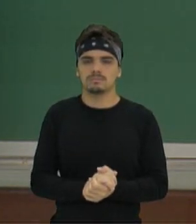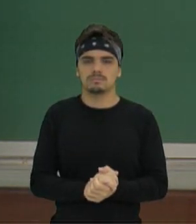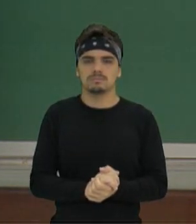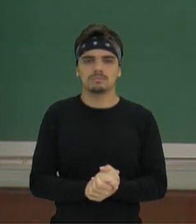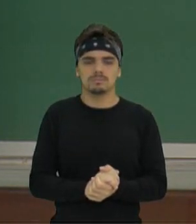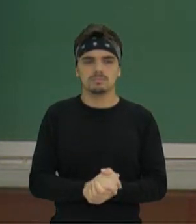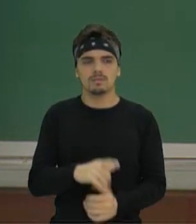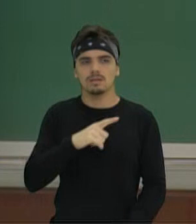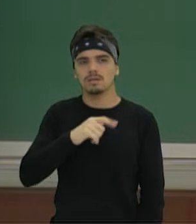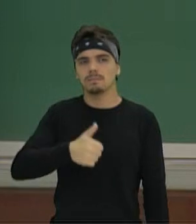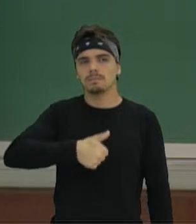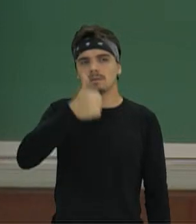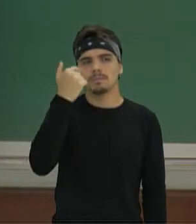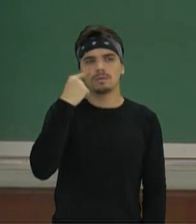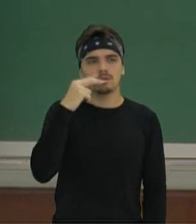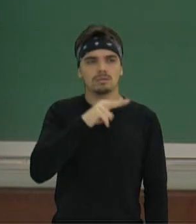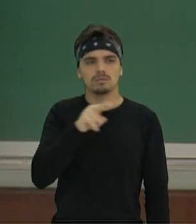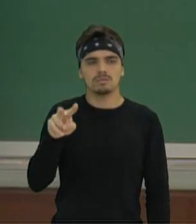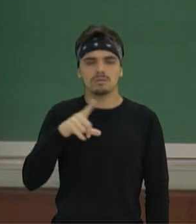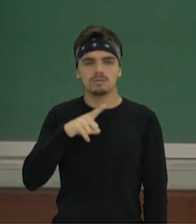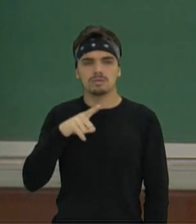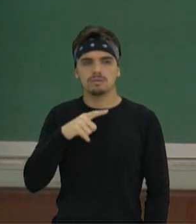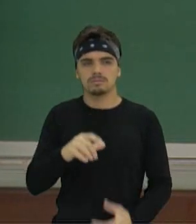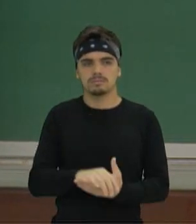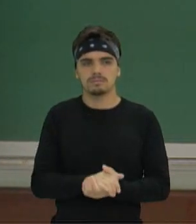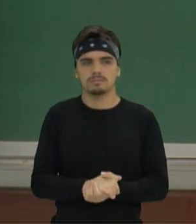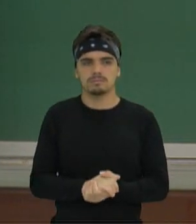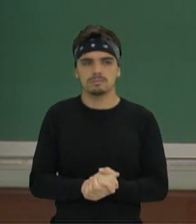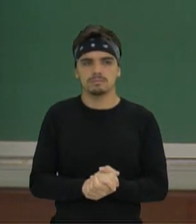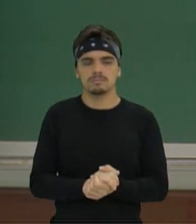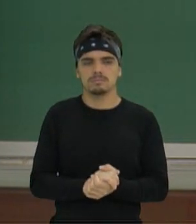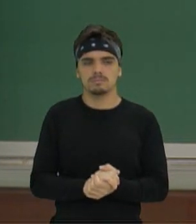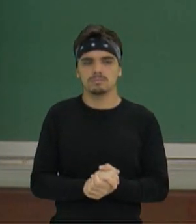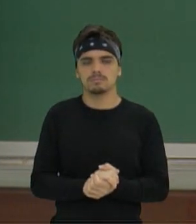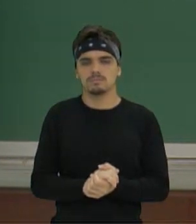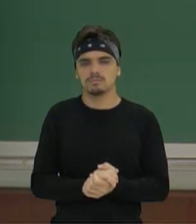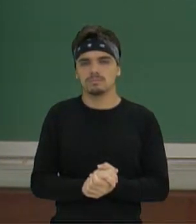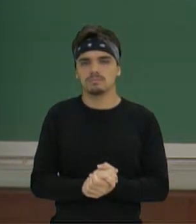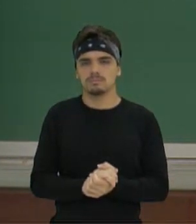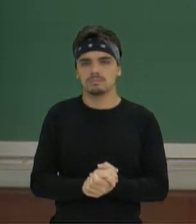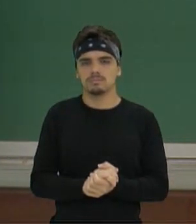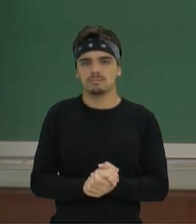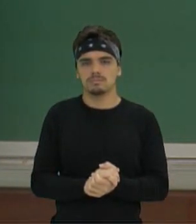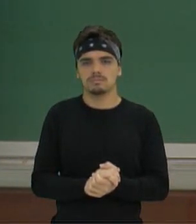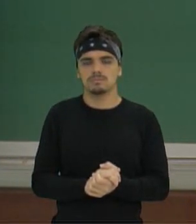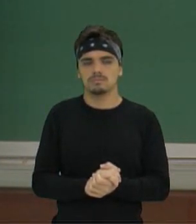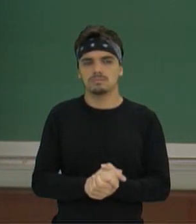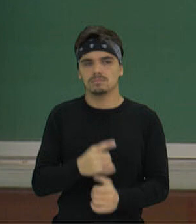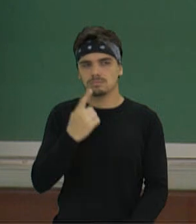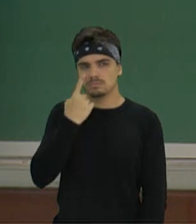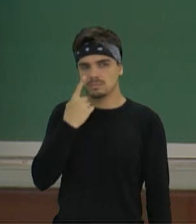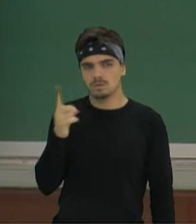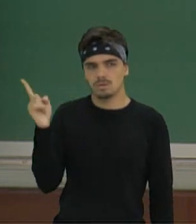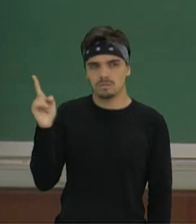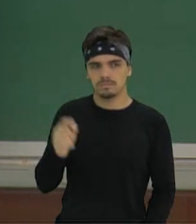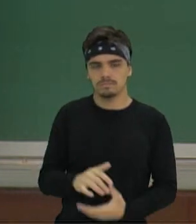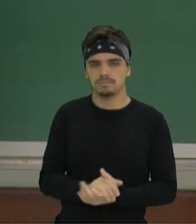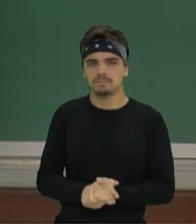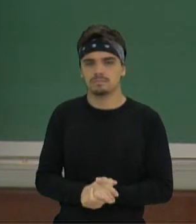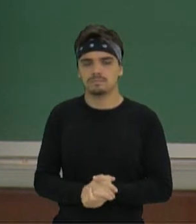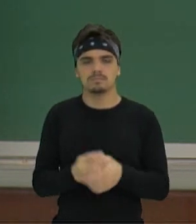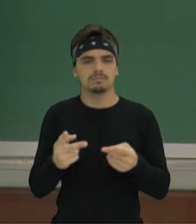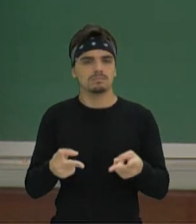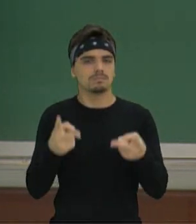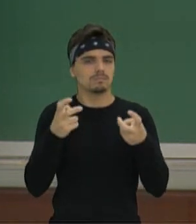a primeira citação que a gente leu tem um pronome relativo, olha. Love is a game that two can play and both win.